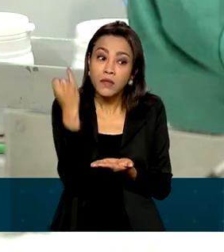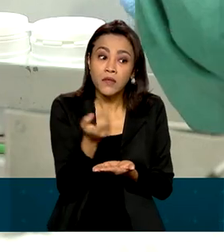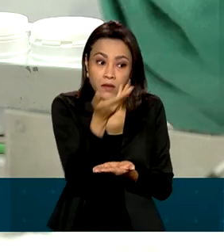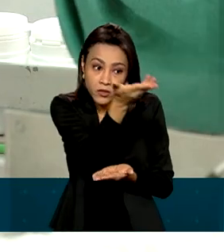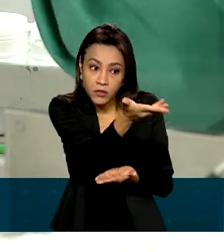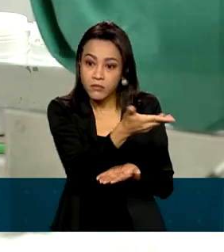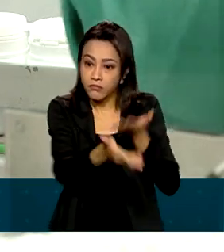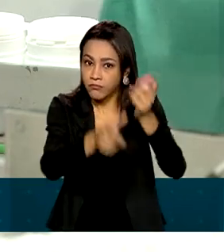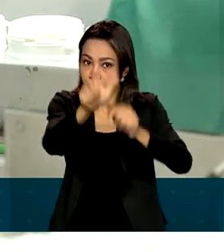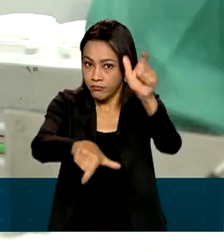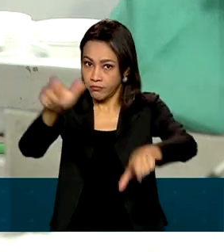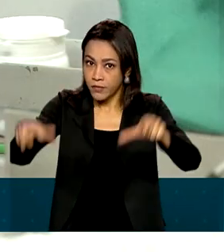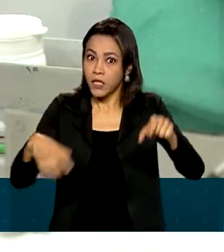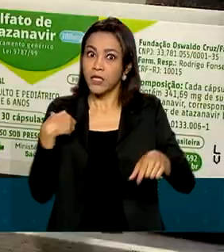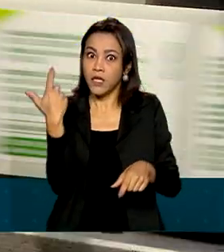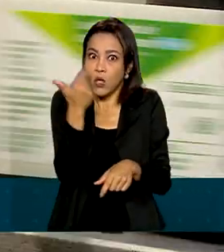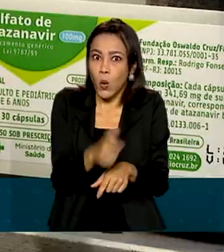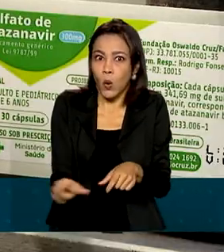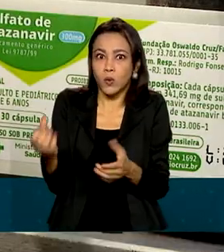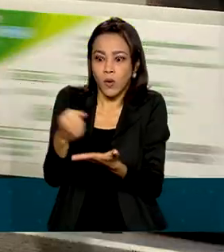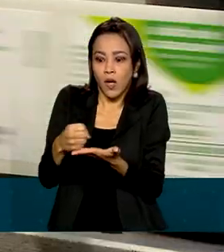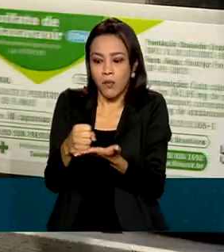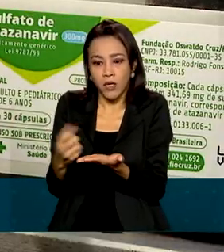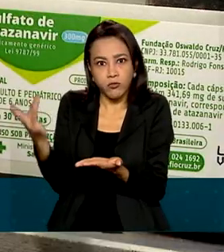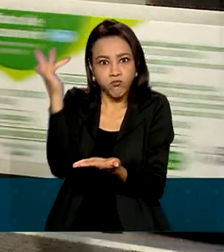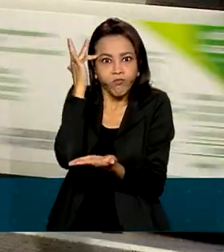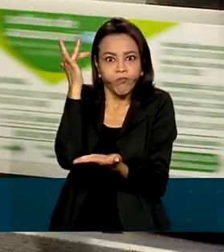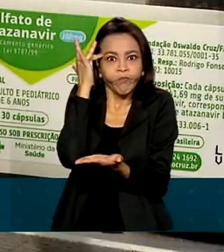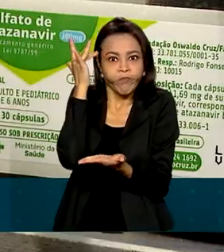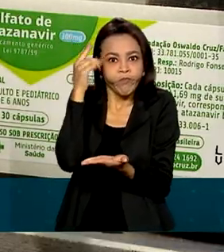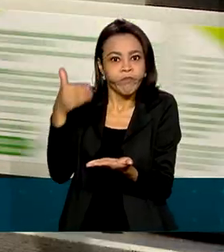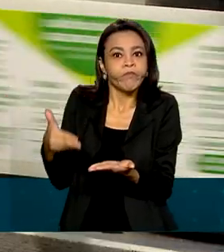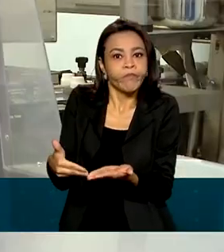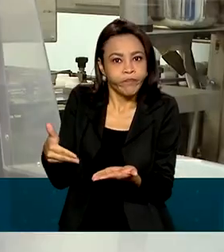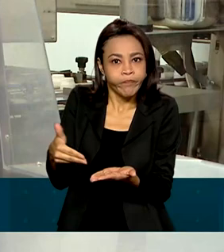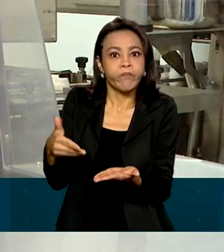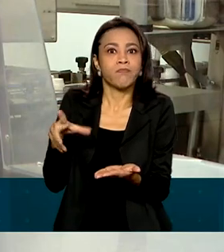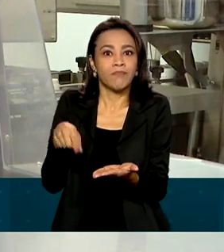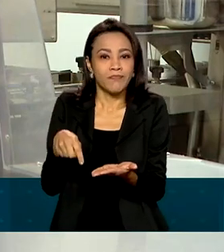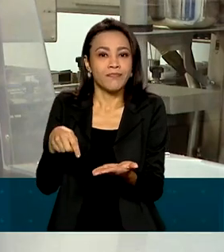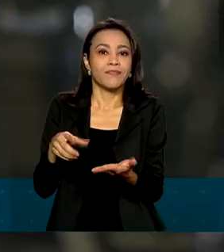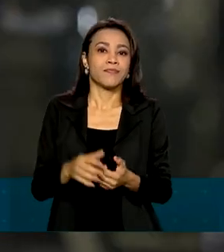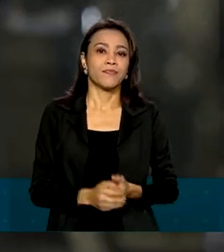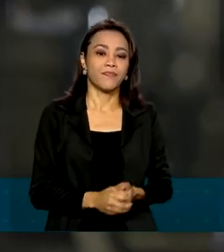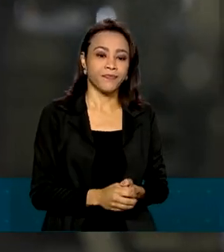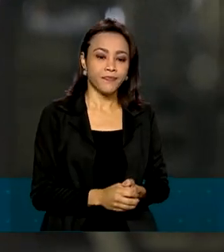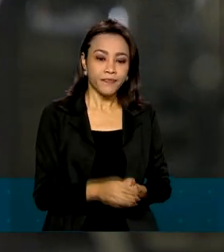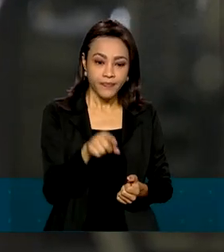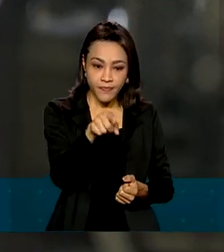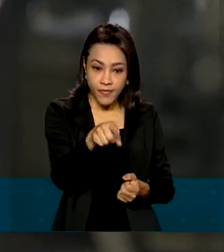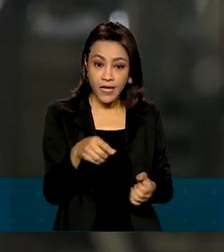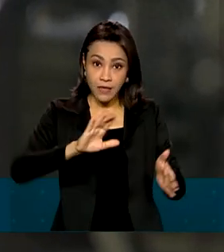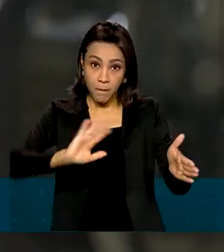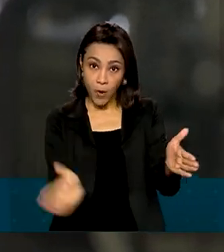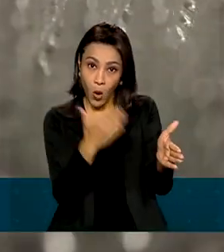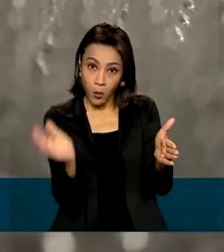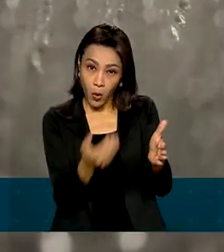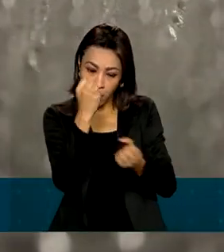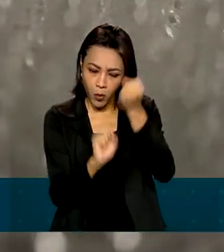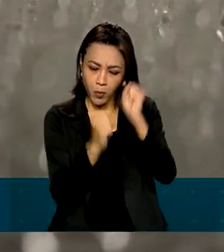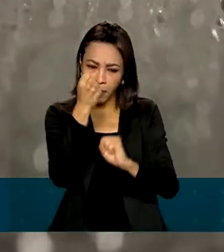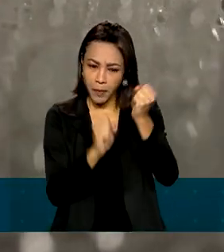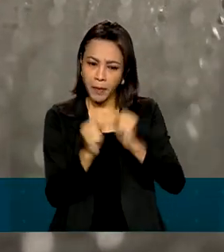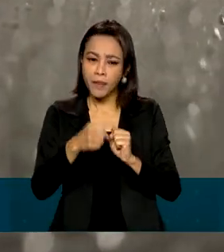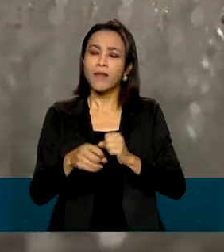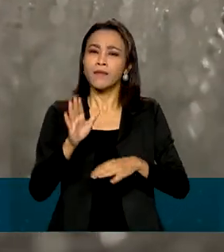de ponta, que são inclusive associações, às vezes, de dois princípios ativos no mesmo medicamento. A produção nacional gera